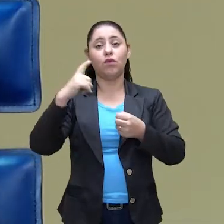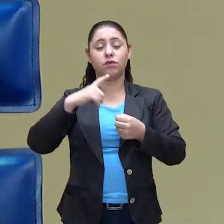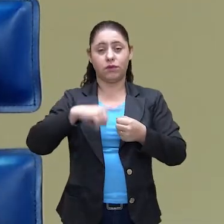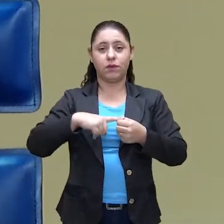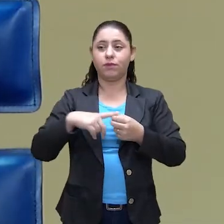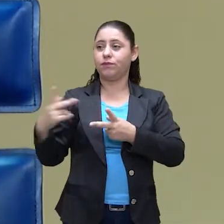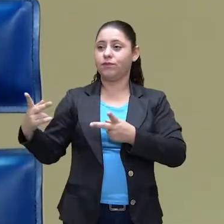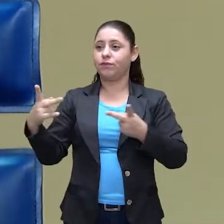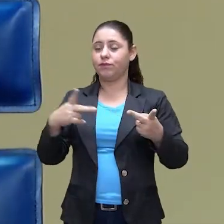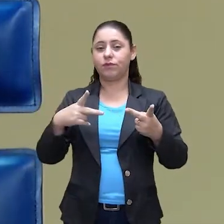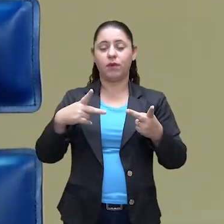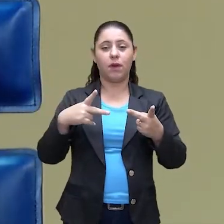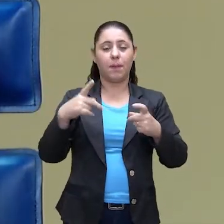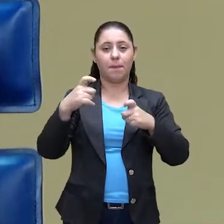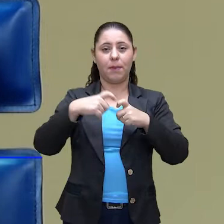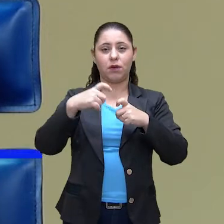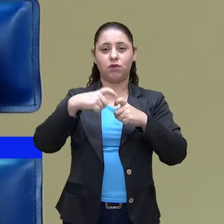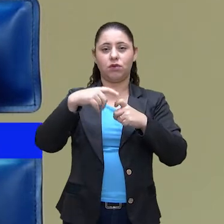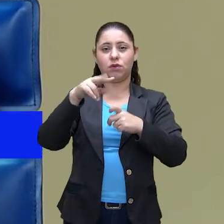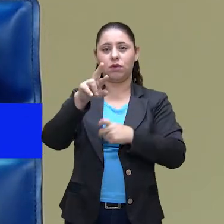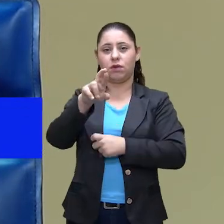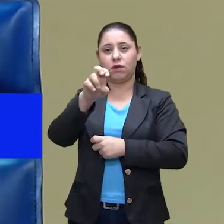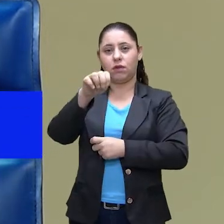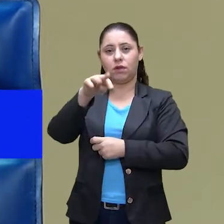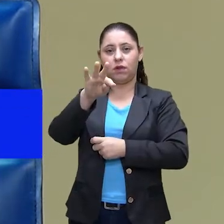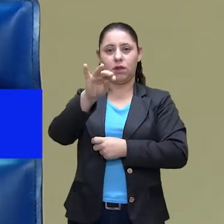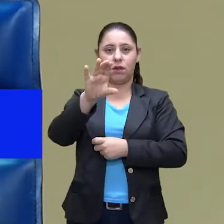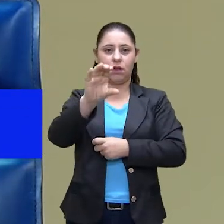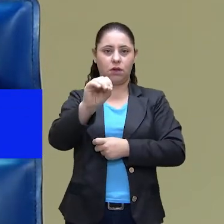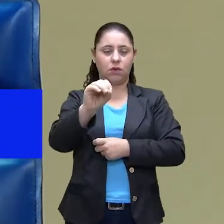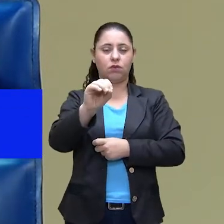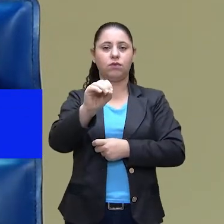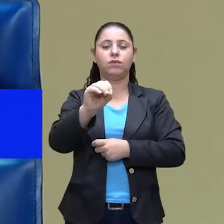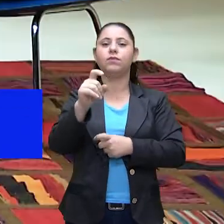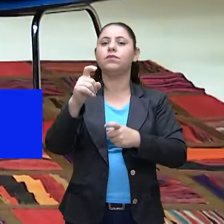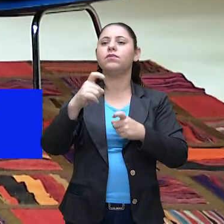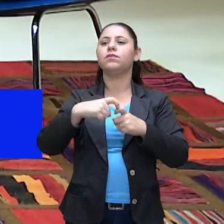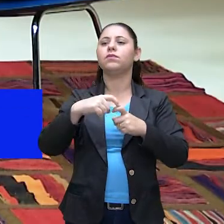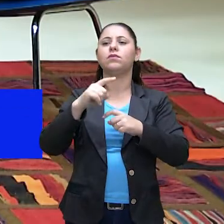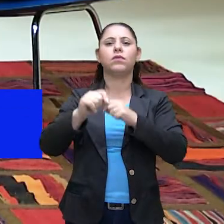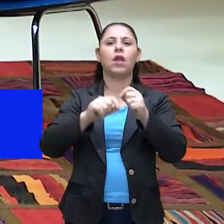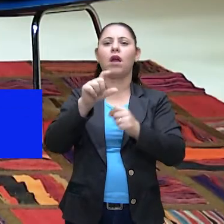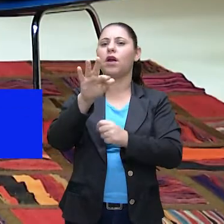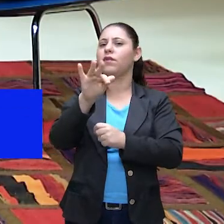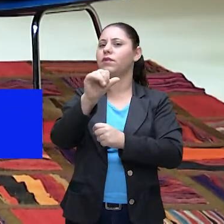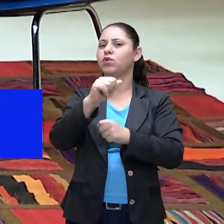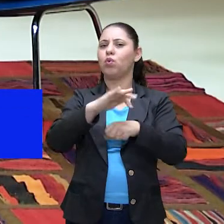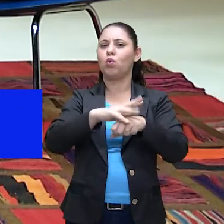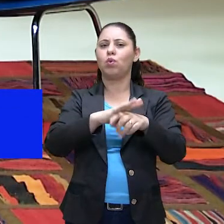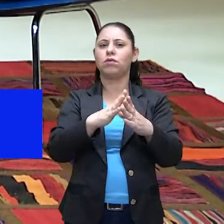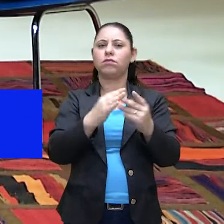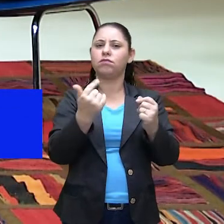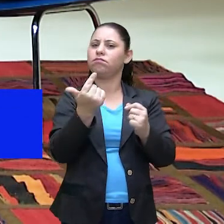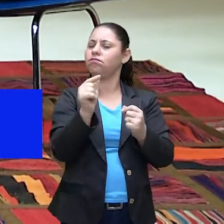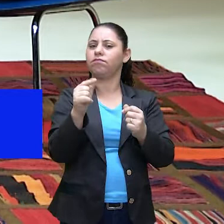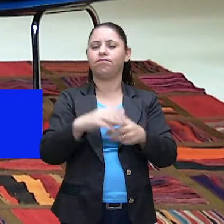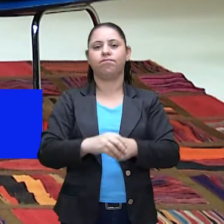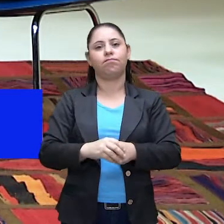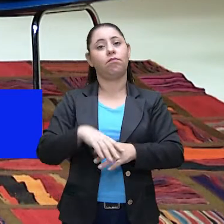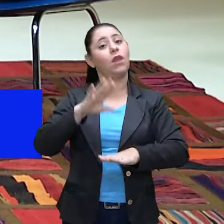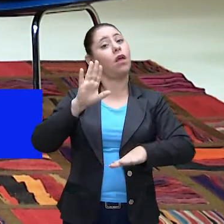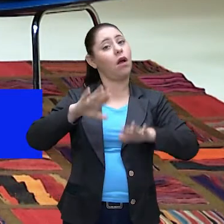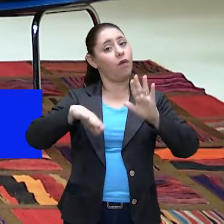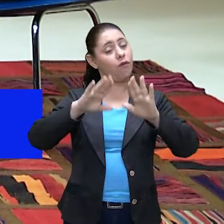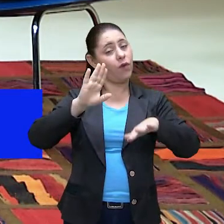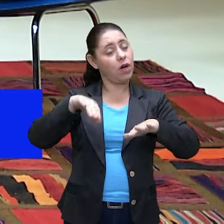Voltamos com o nosso convidado, o neurologista Renato Lima Ferraz. Doutor, a afasia não tem cura? Talvez a gente